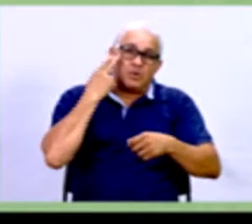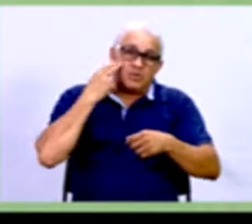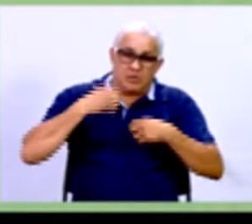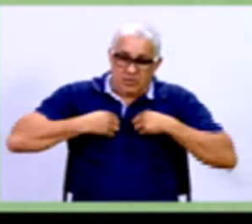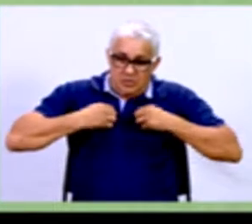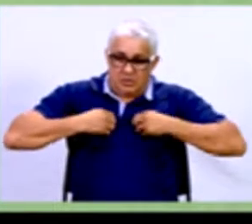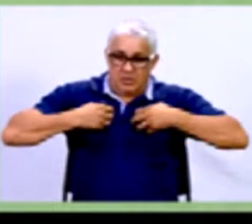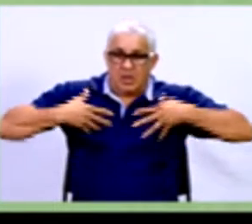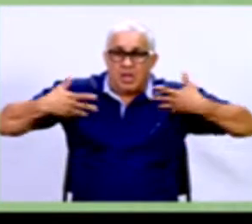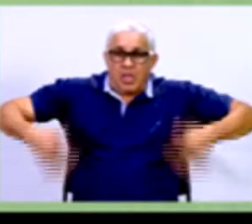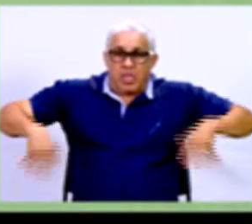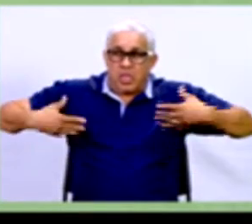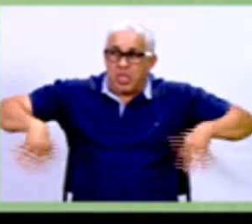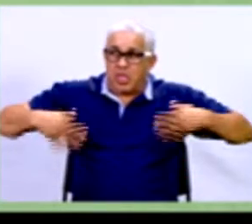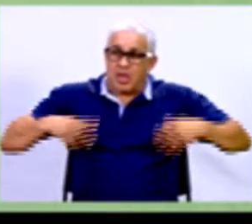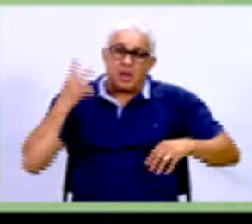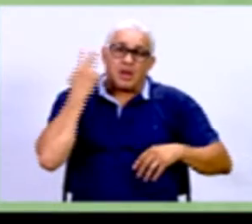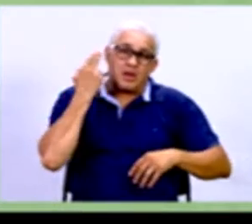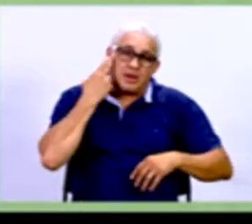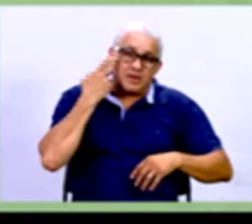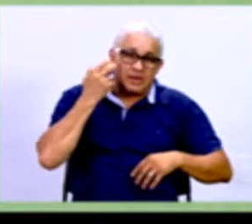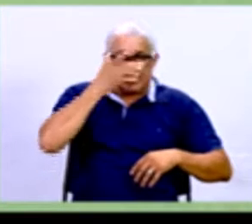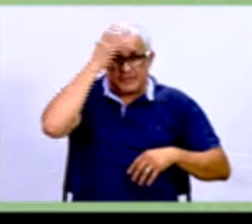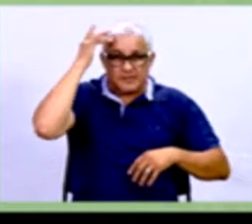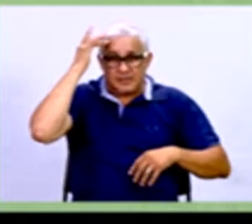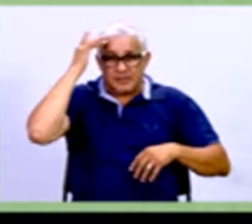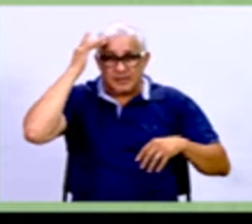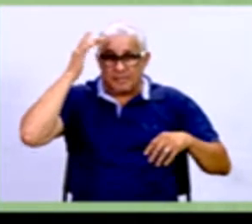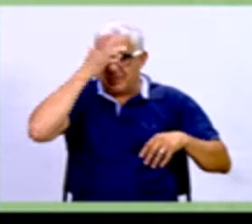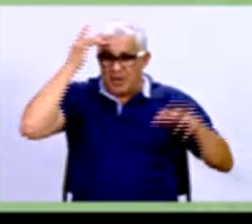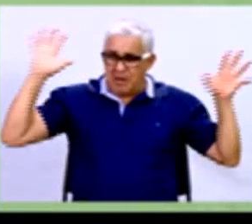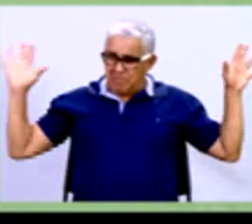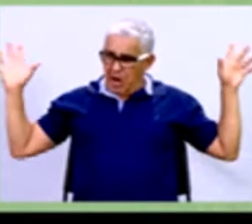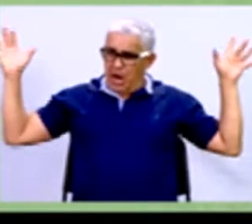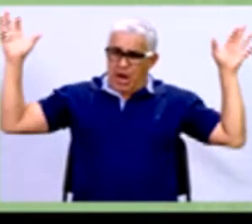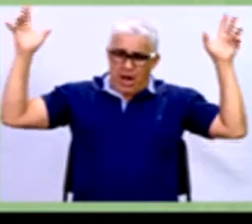roupas. É muito comum a pessoa desmaiar, vir uma série de pessoas ali para